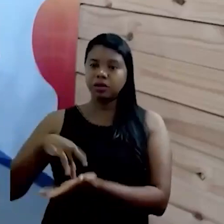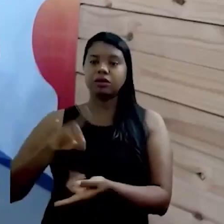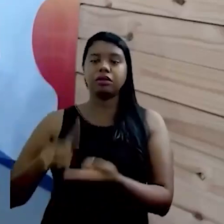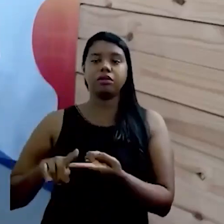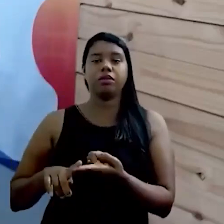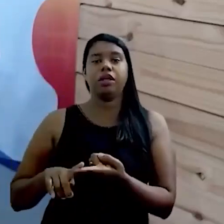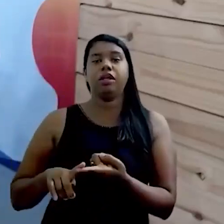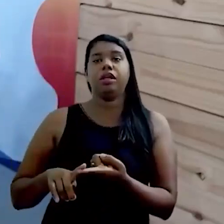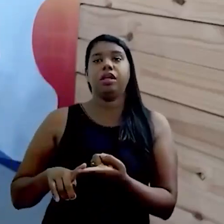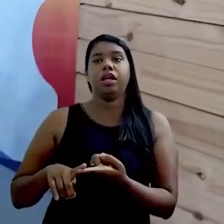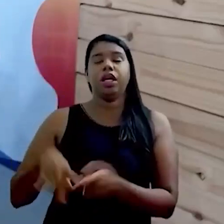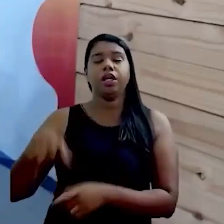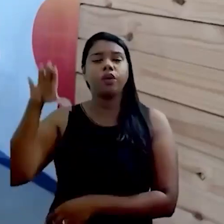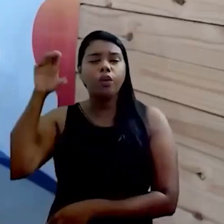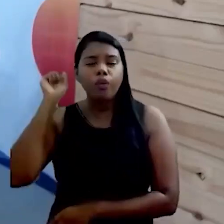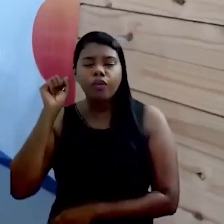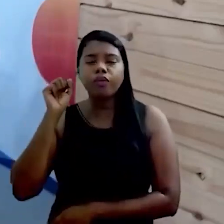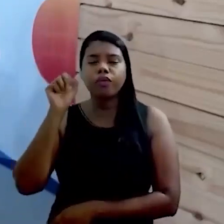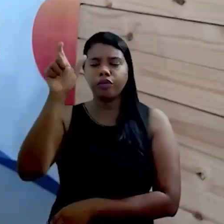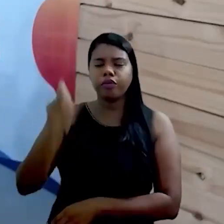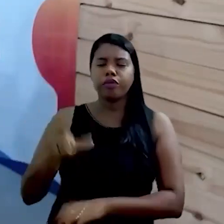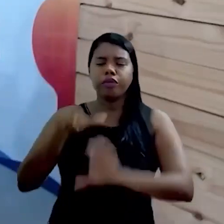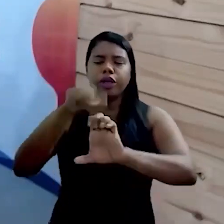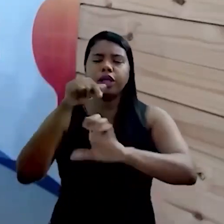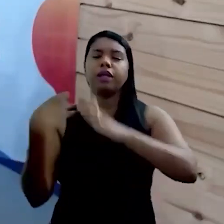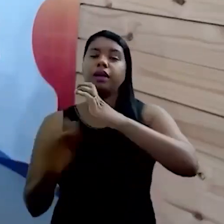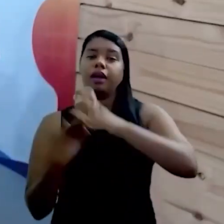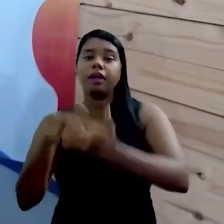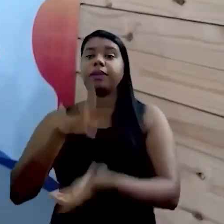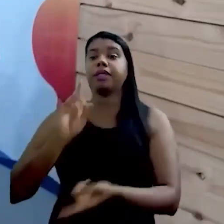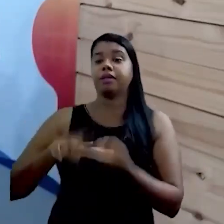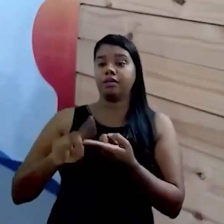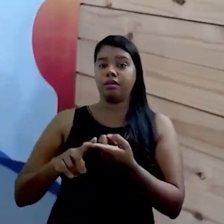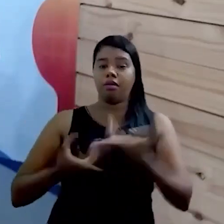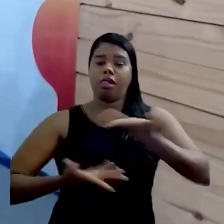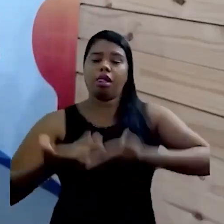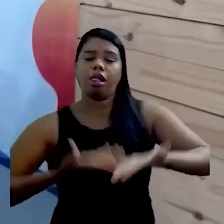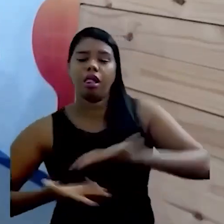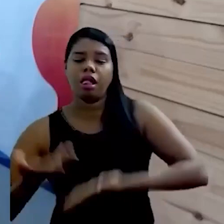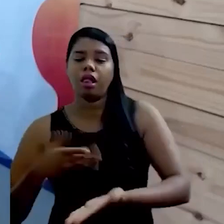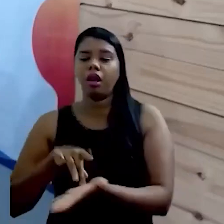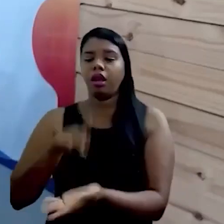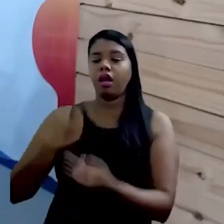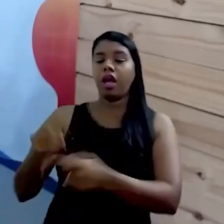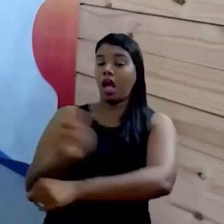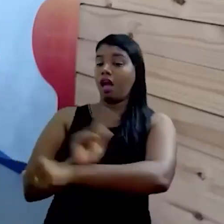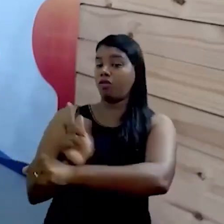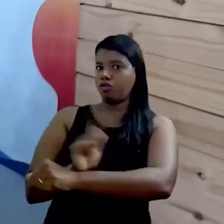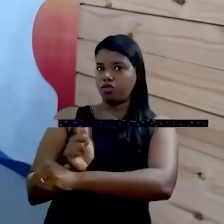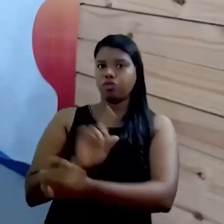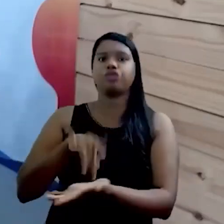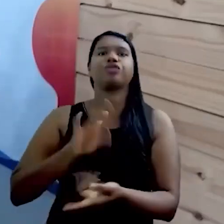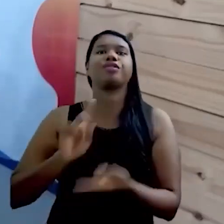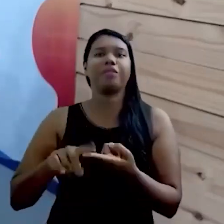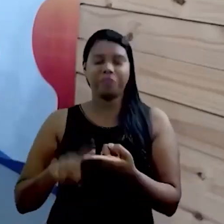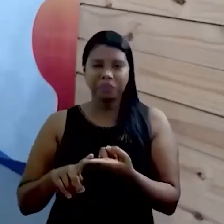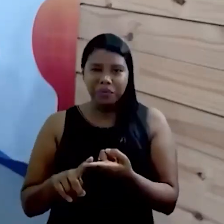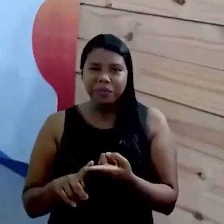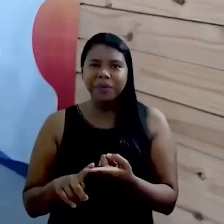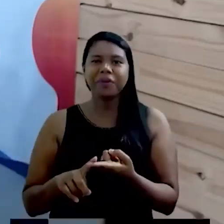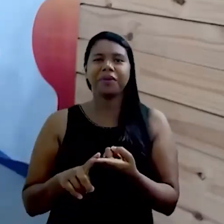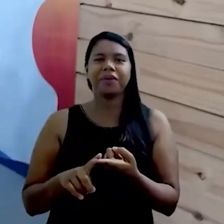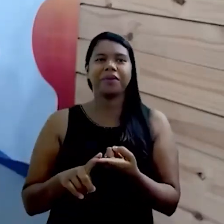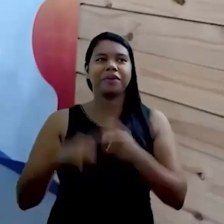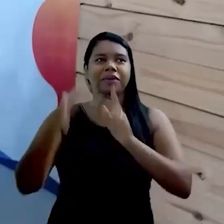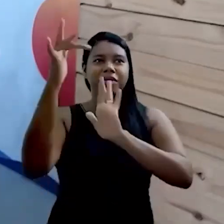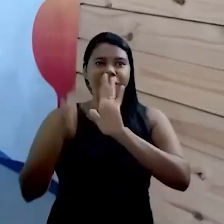né? É muito importante esse consultor ouvir e também a gestão ouvir as sugestões que